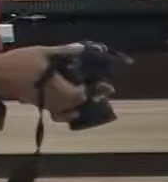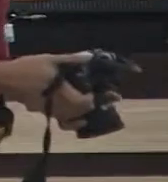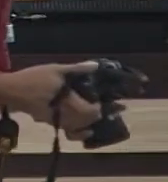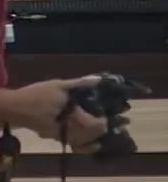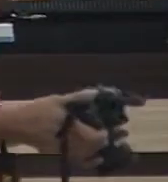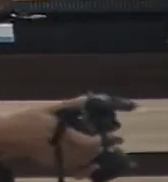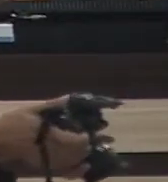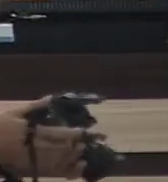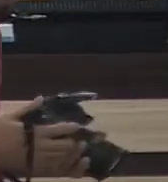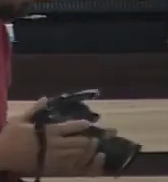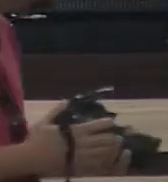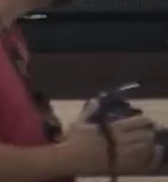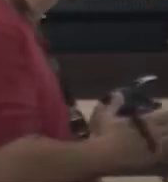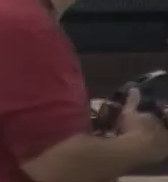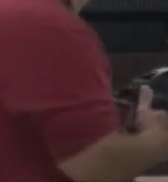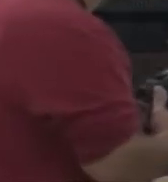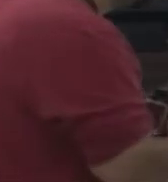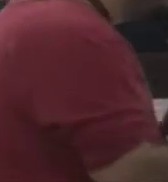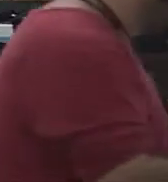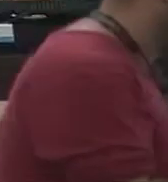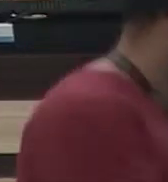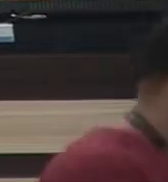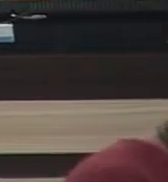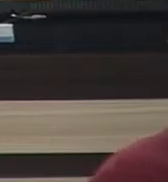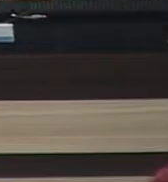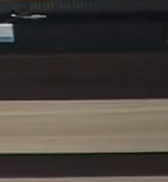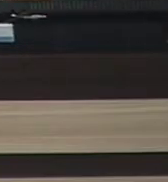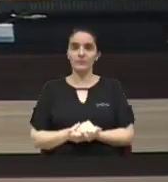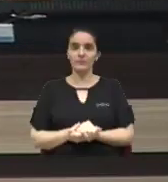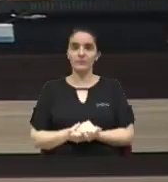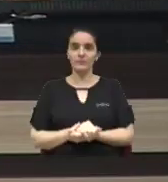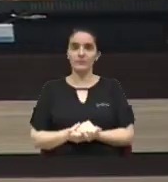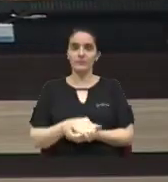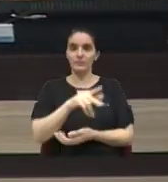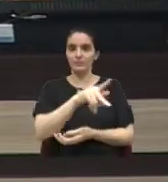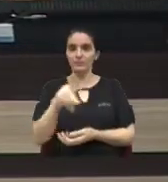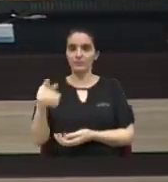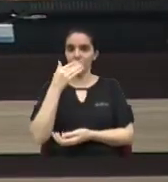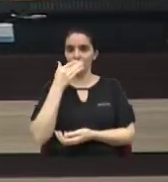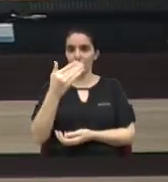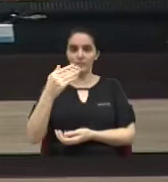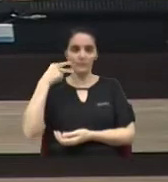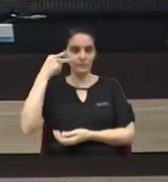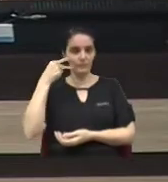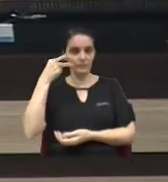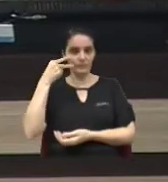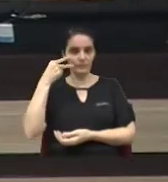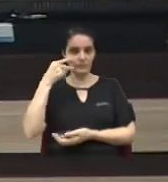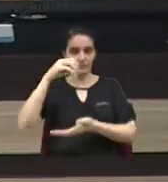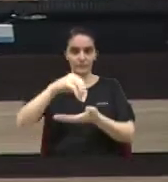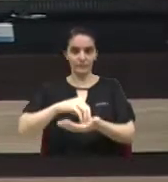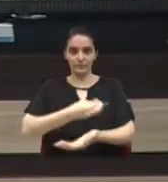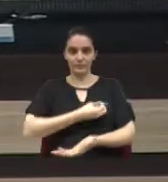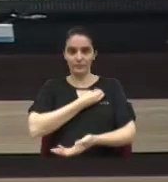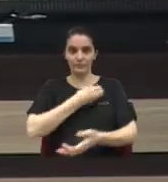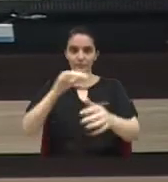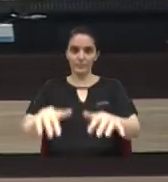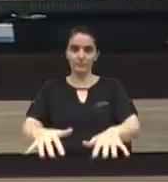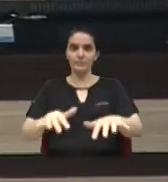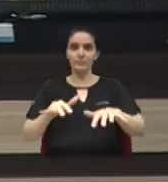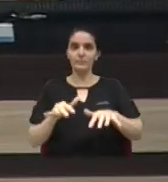A sessão está reaberta com a ordem do dia. Essa presidência solicita aos novos vereadores que registrem